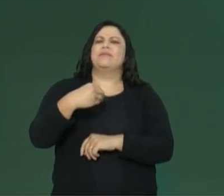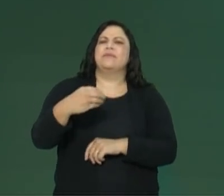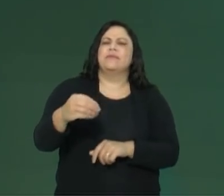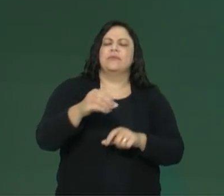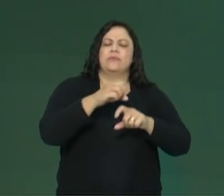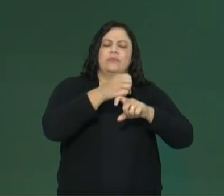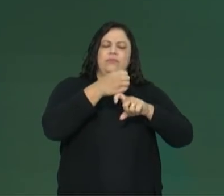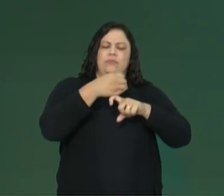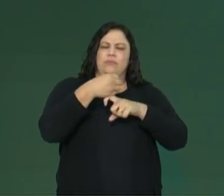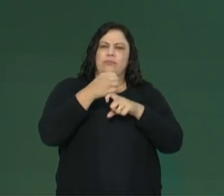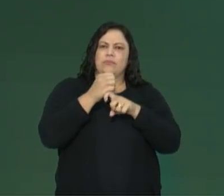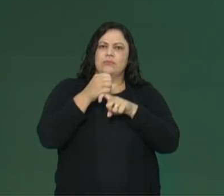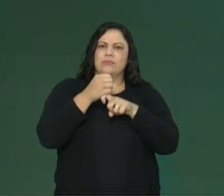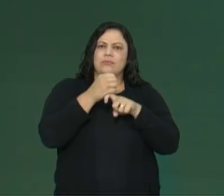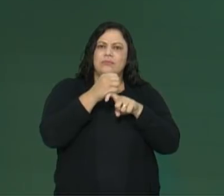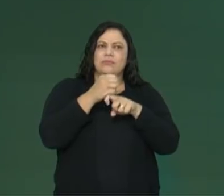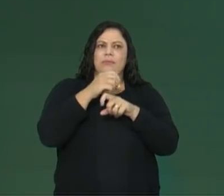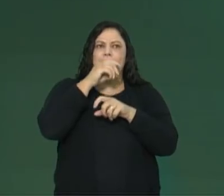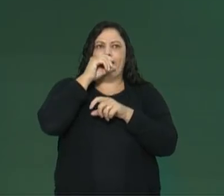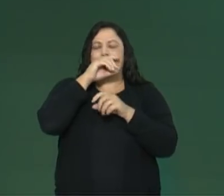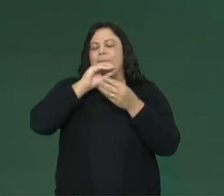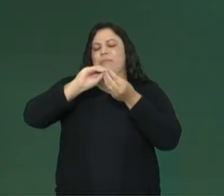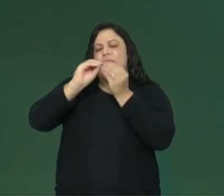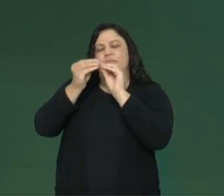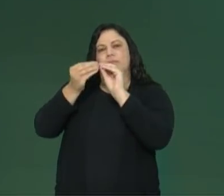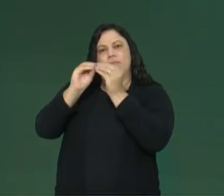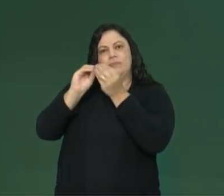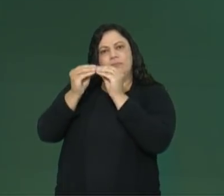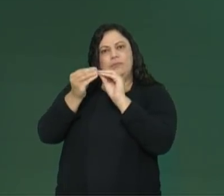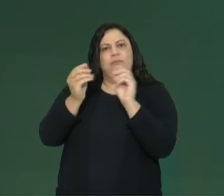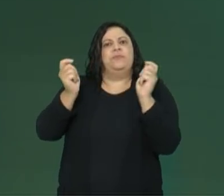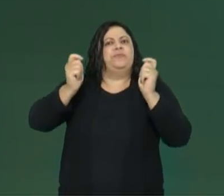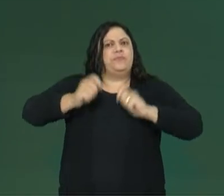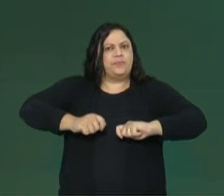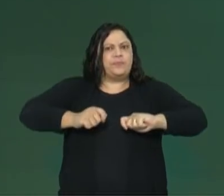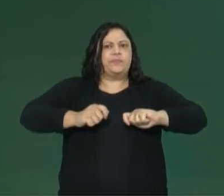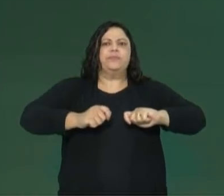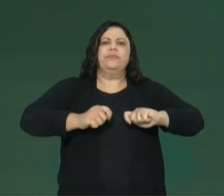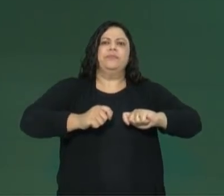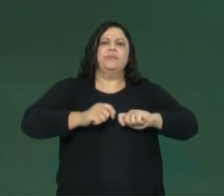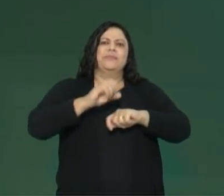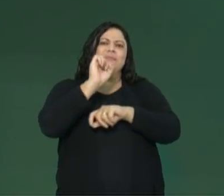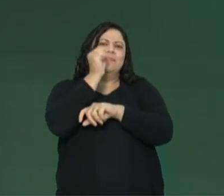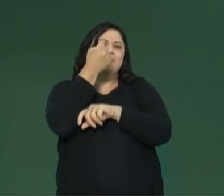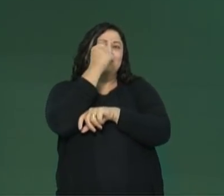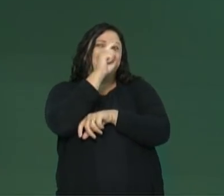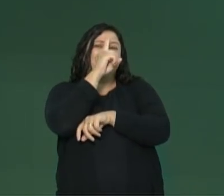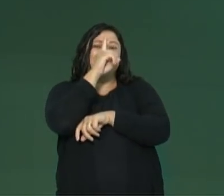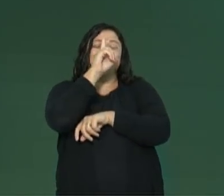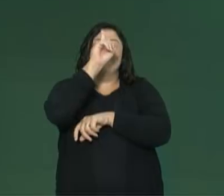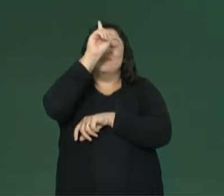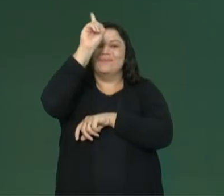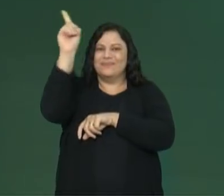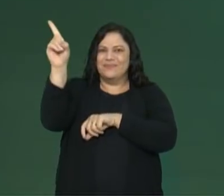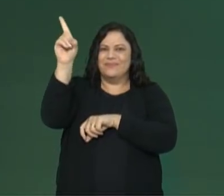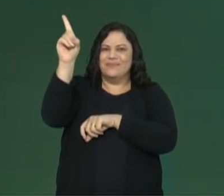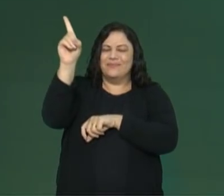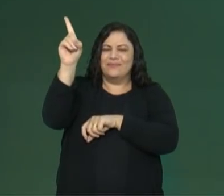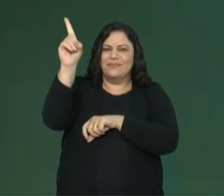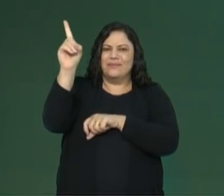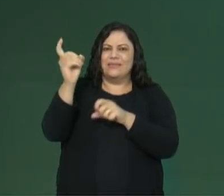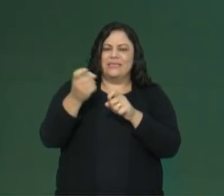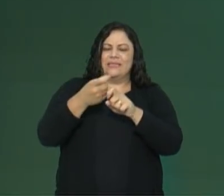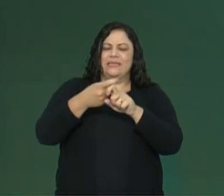se olhando, se beijando, podem ficar em acasalamento por até 8 dias. Ô, professor, que eles são um